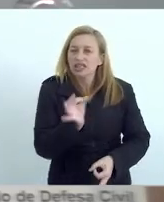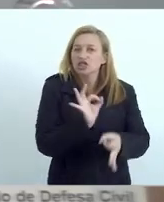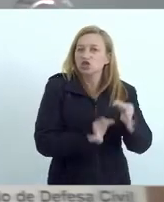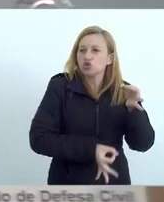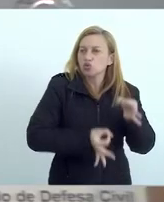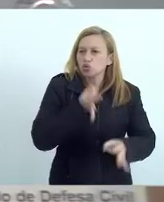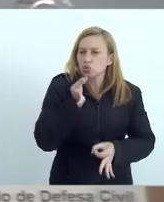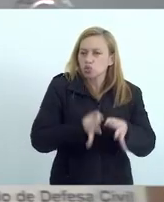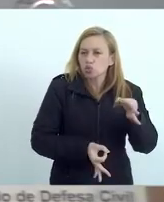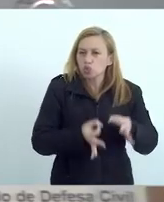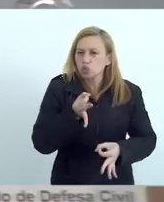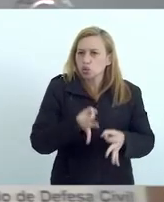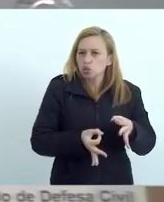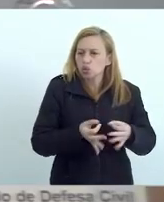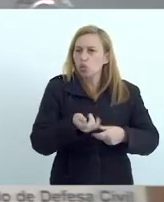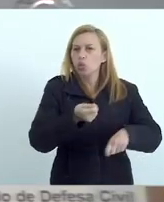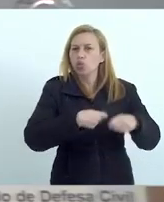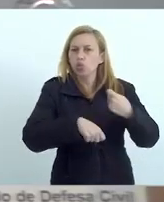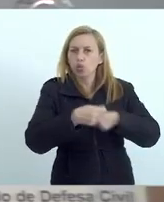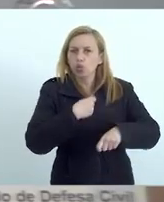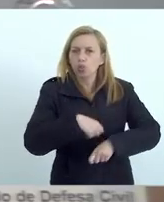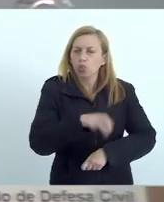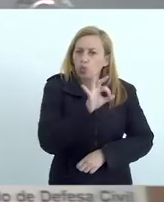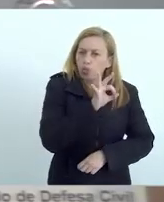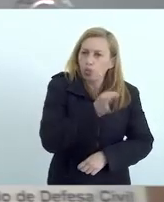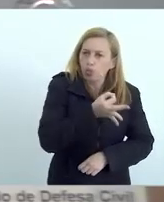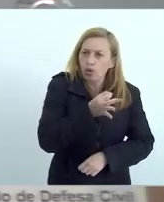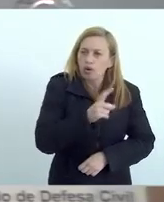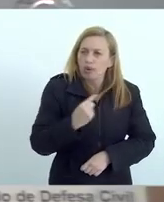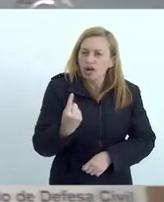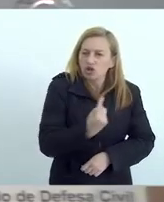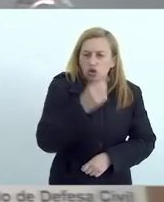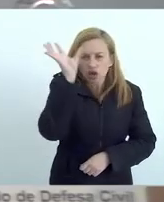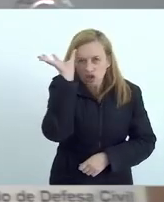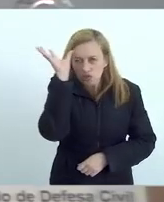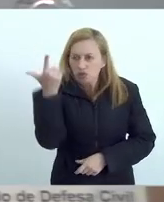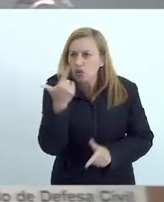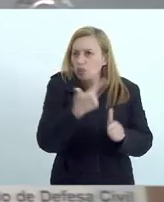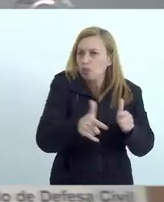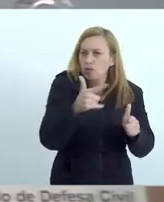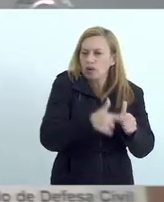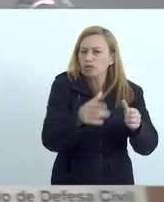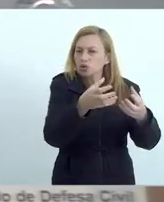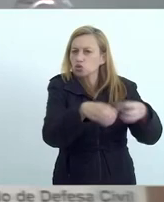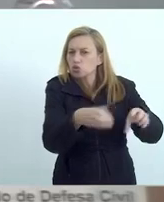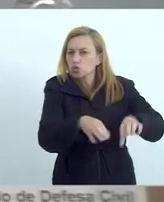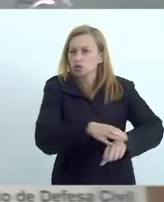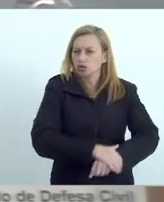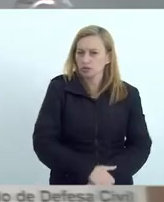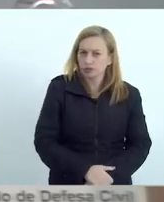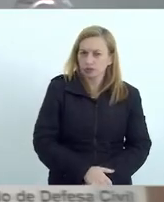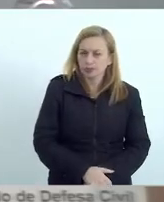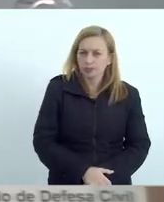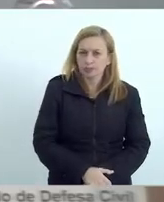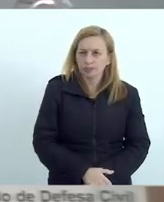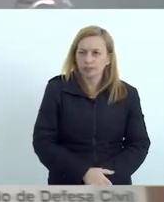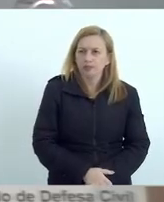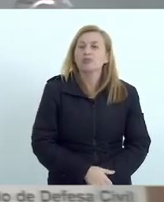jurídica uma saída administrativa para nós resolvermos o problema dos concursos